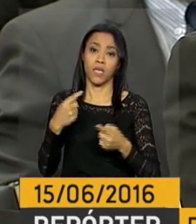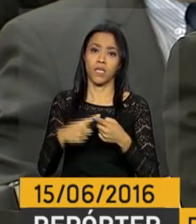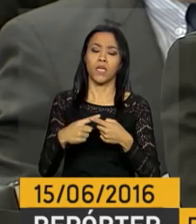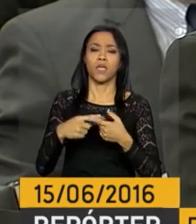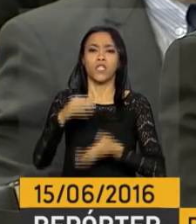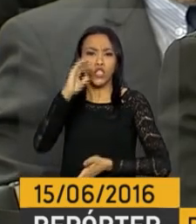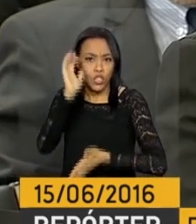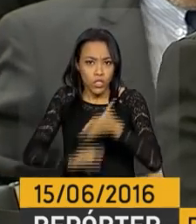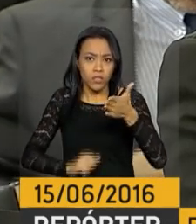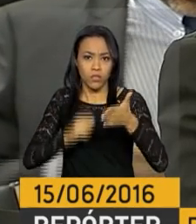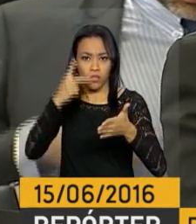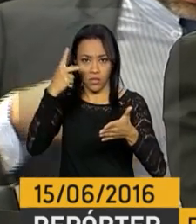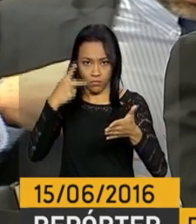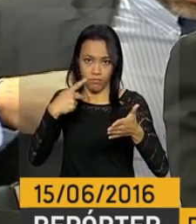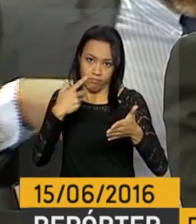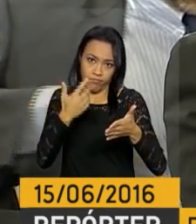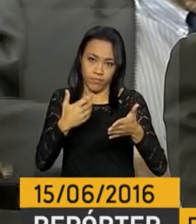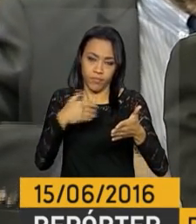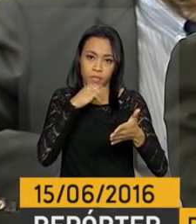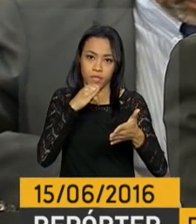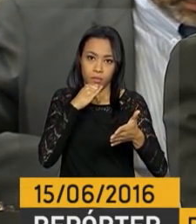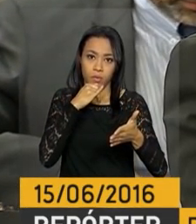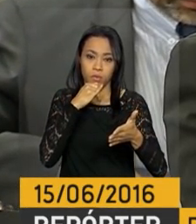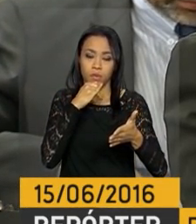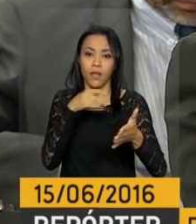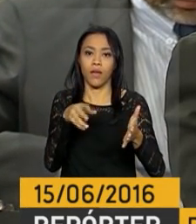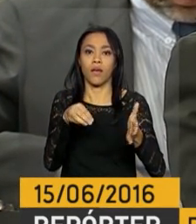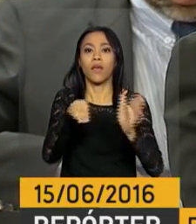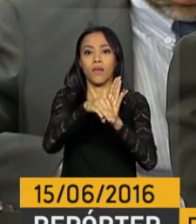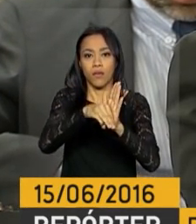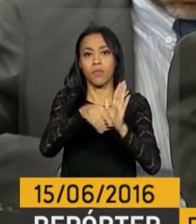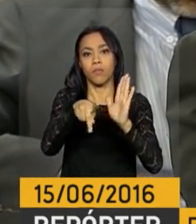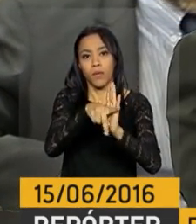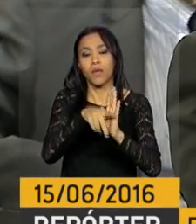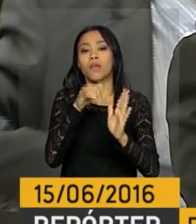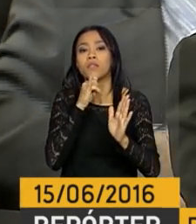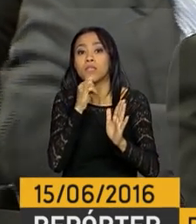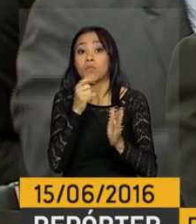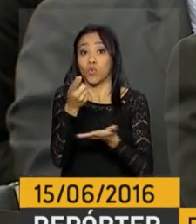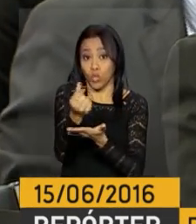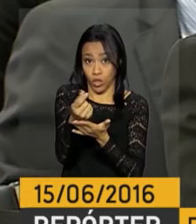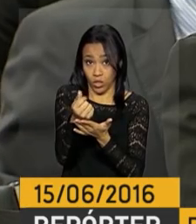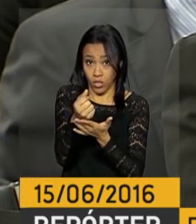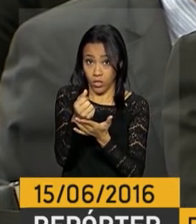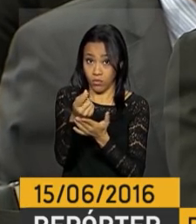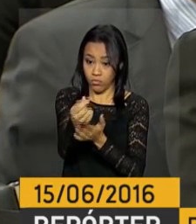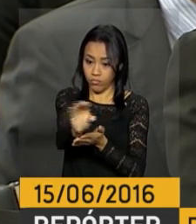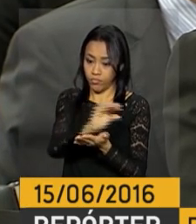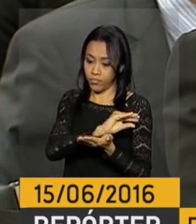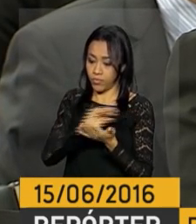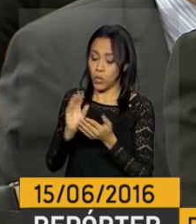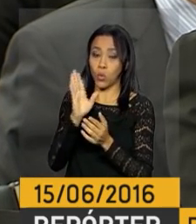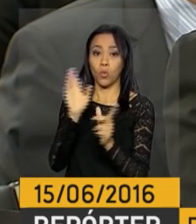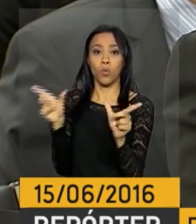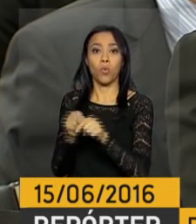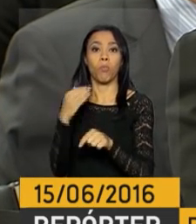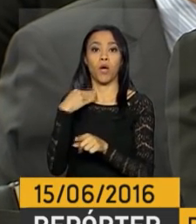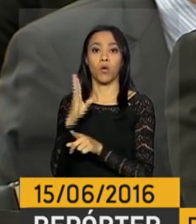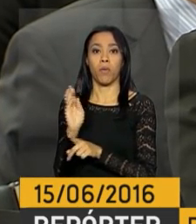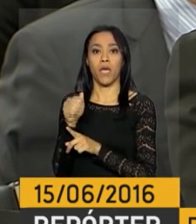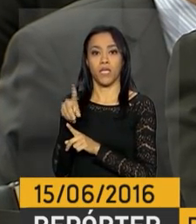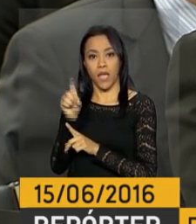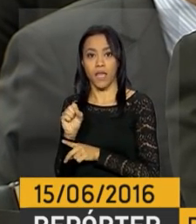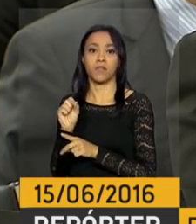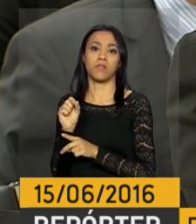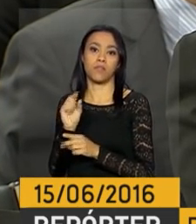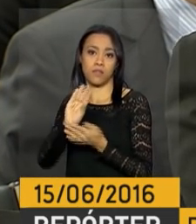da medida que tá sendo anunciada hoje, citando o exemplo específico do dos repassos do tesouro pro BNES e a outra questão sobre